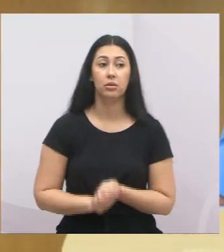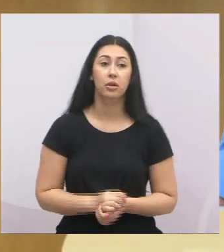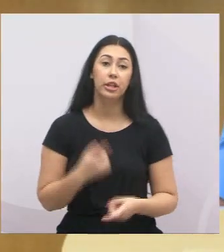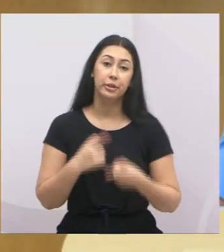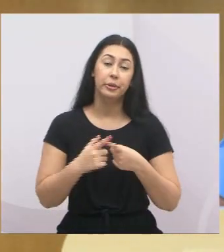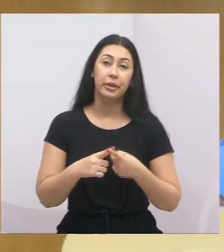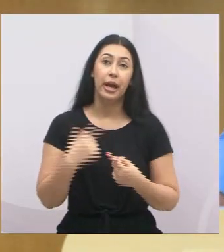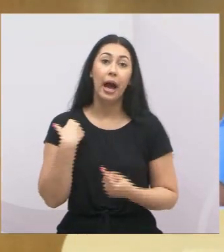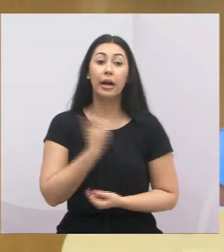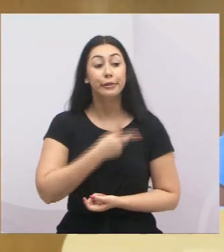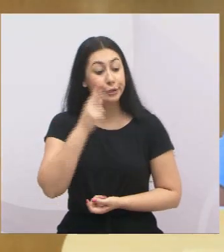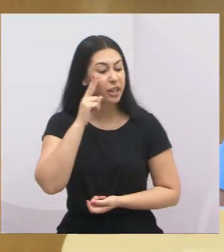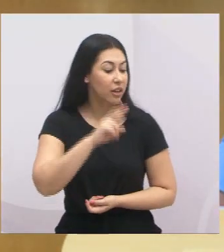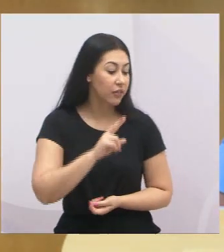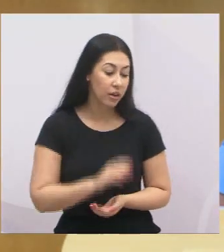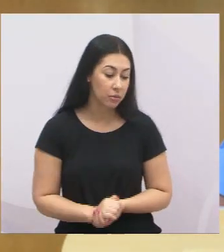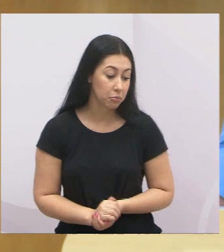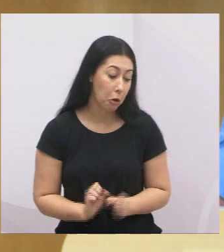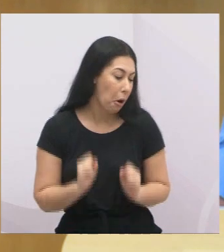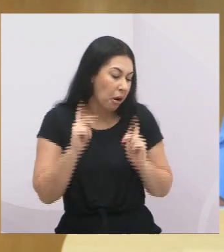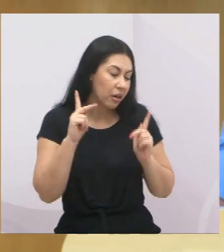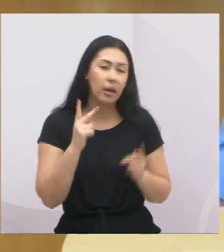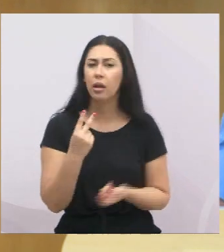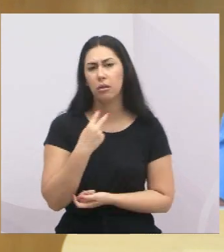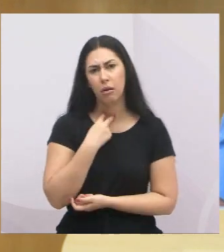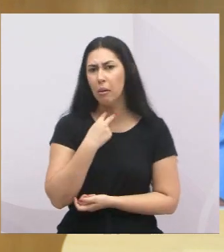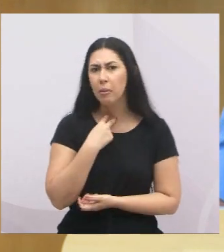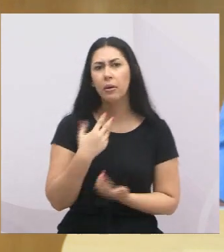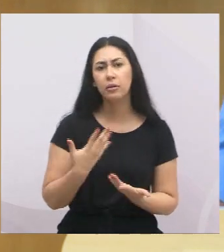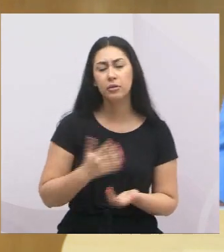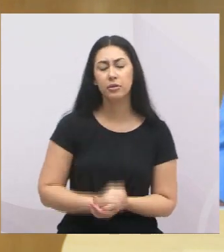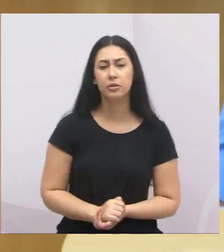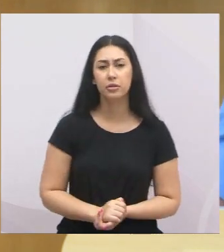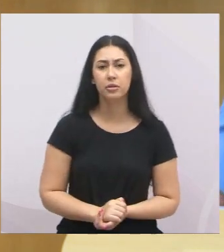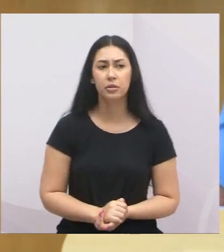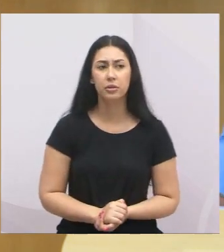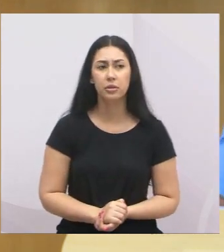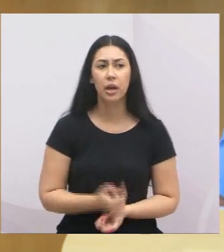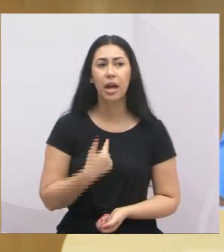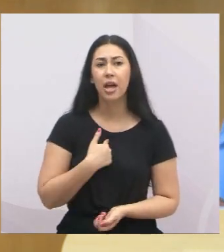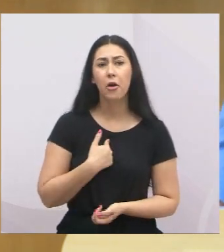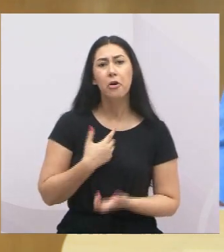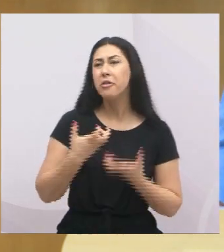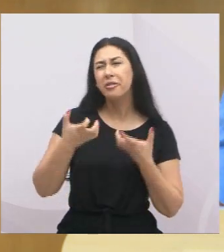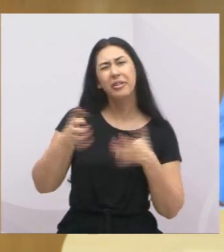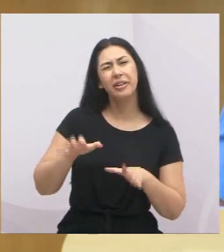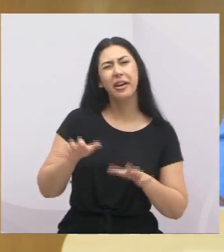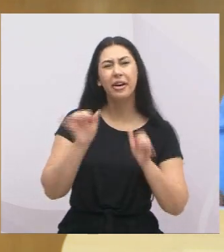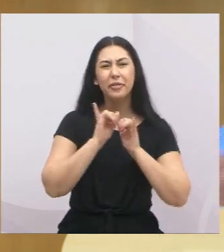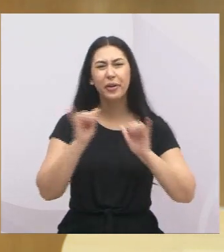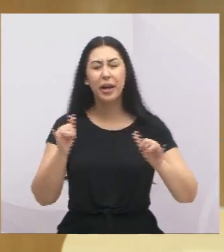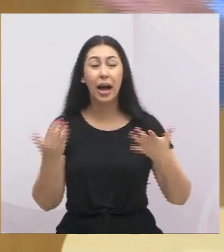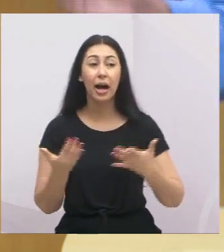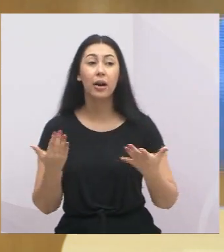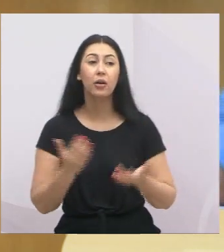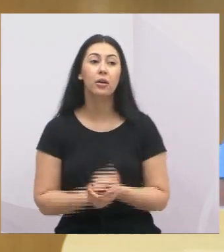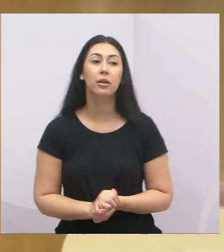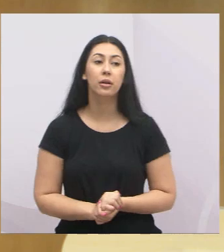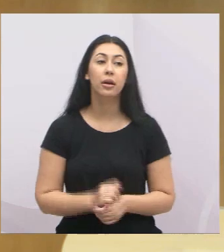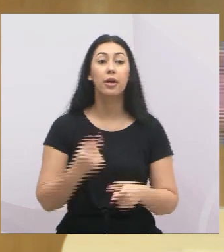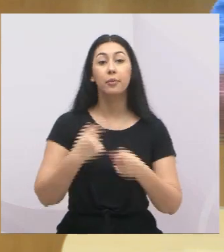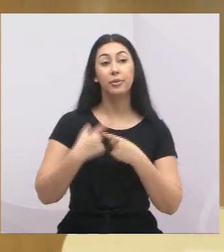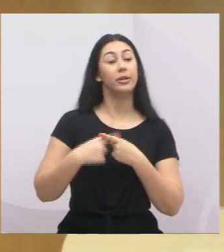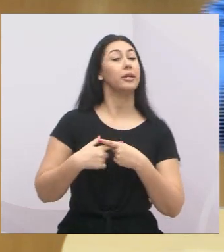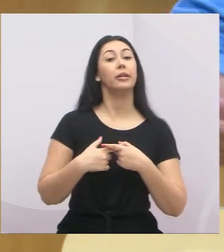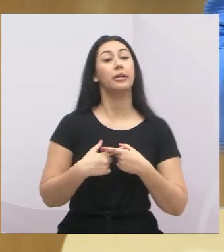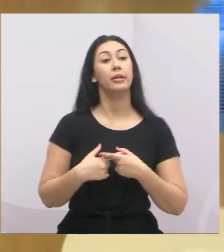para a gente ver isso, ficar quieto, ainda mais eu morando no bairro. É um momento difícil, eu não gostaria de estar falando disso agora, porque é um momento que a gente sabe que existe